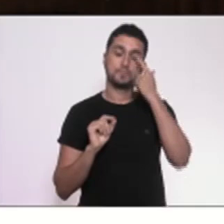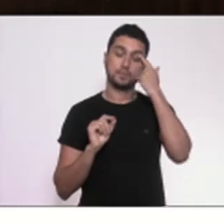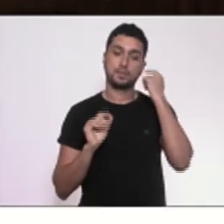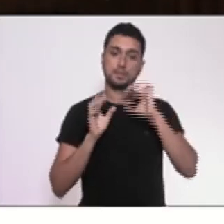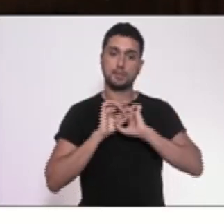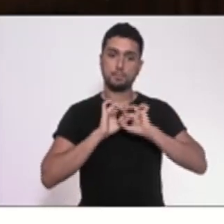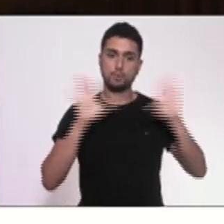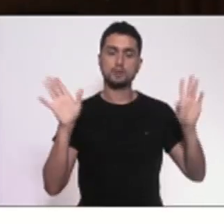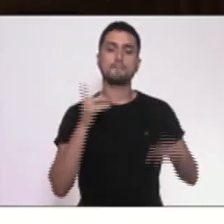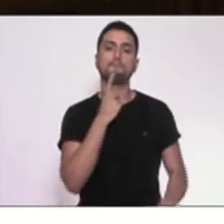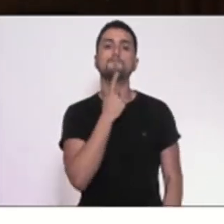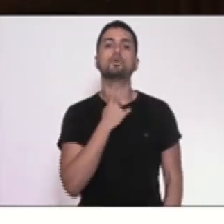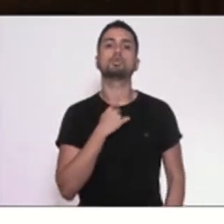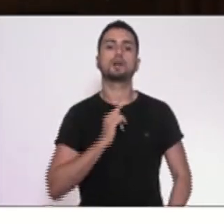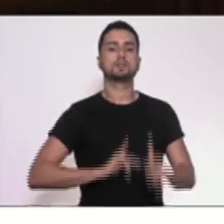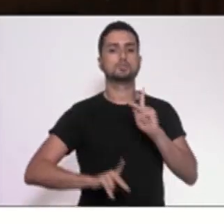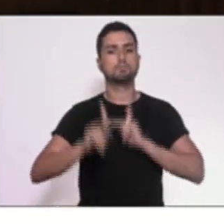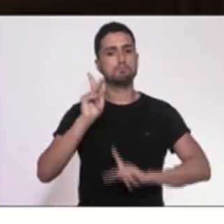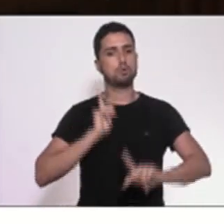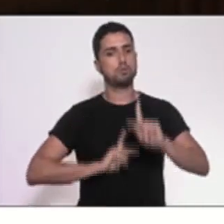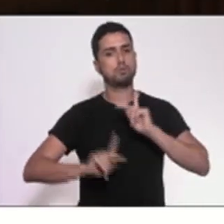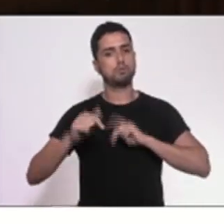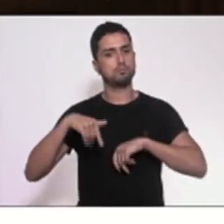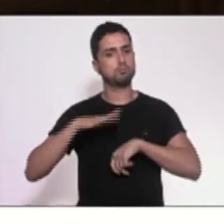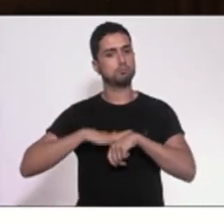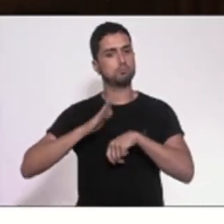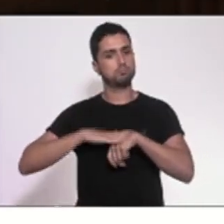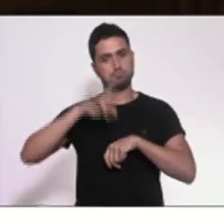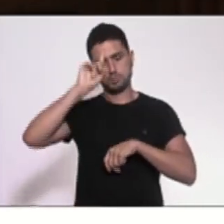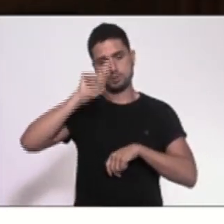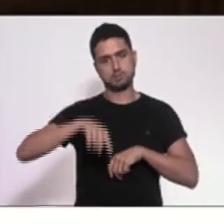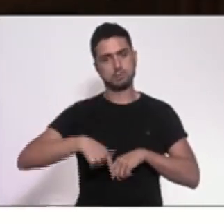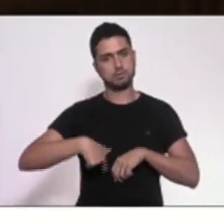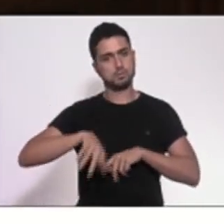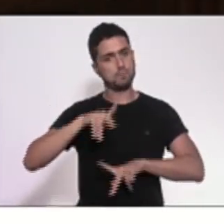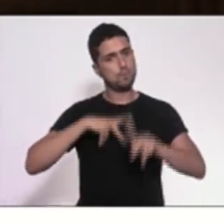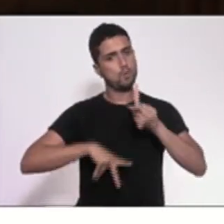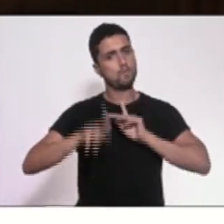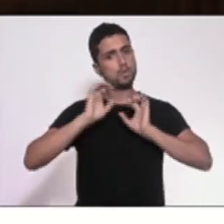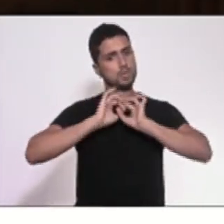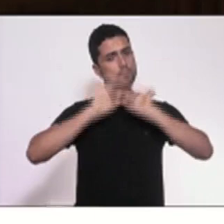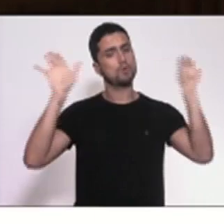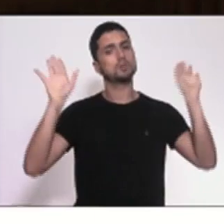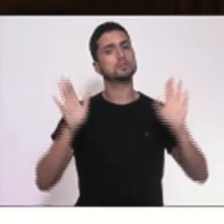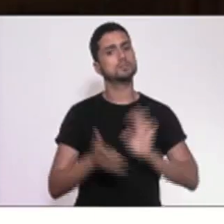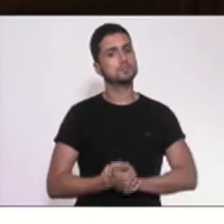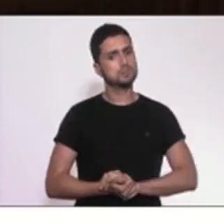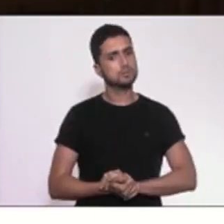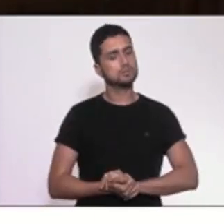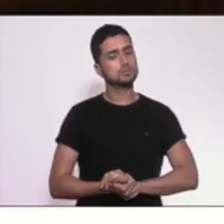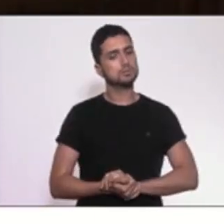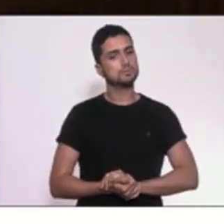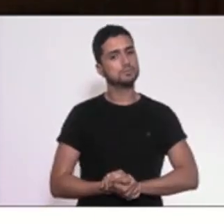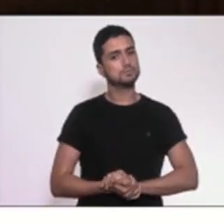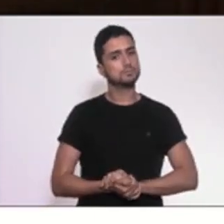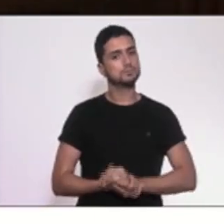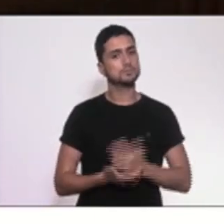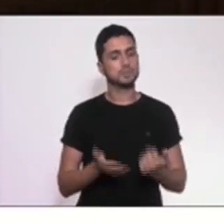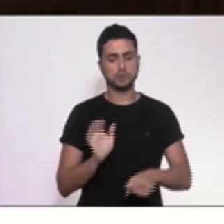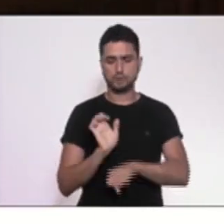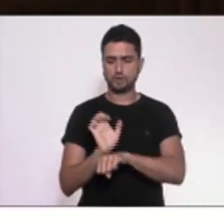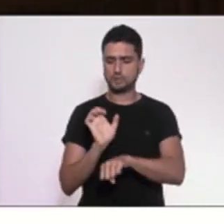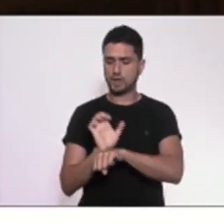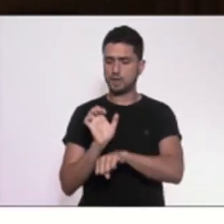a vontade popular pautar e moldar o Estado para que o Estado minimamente